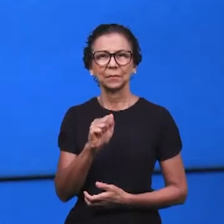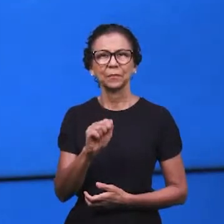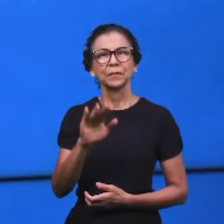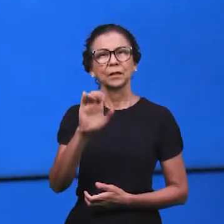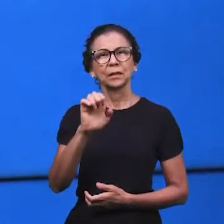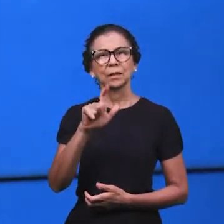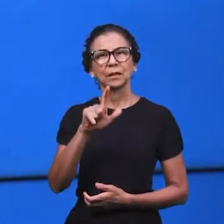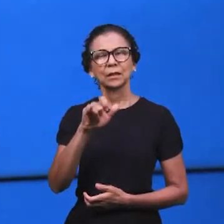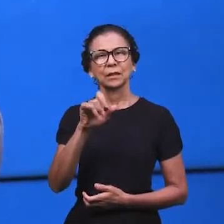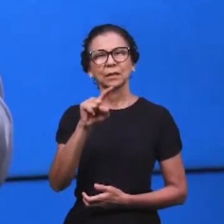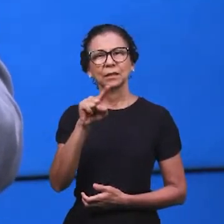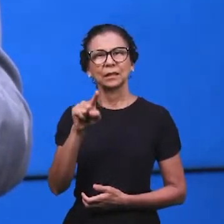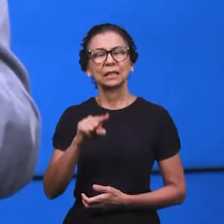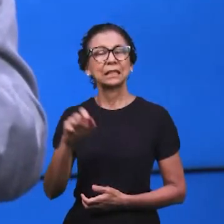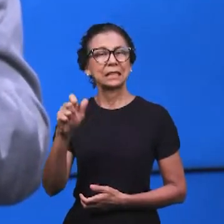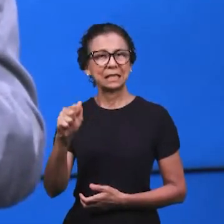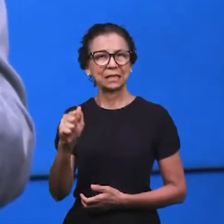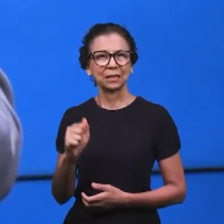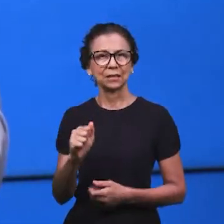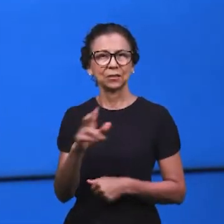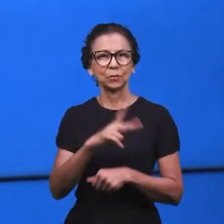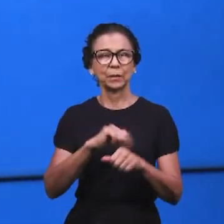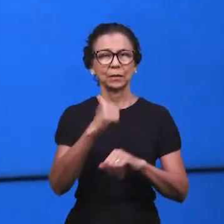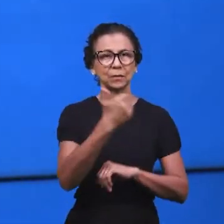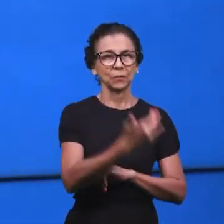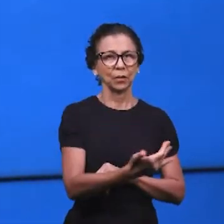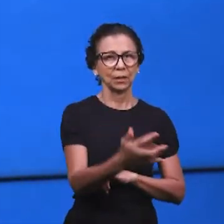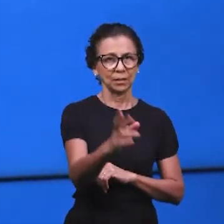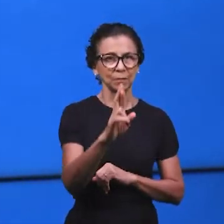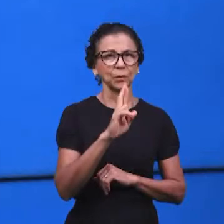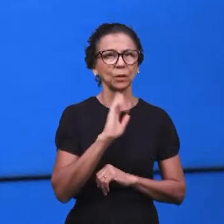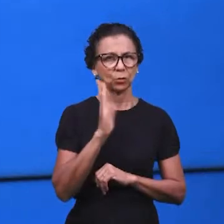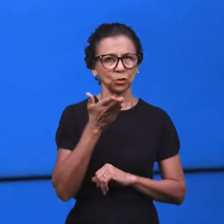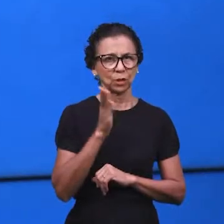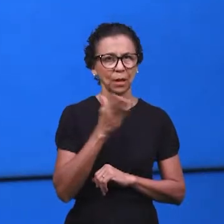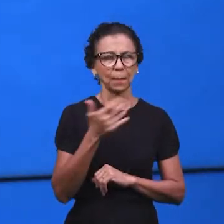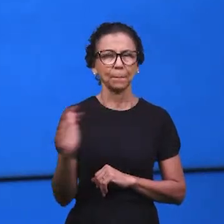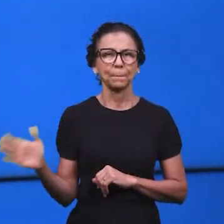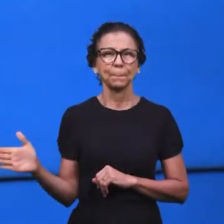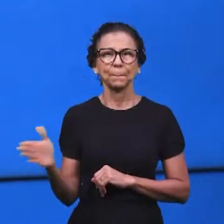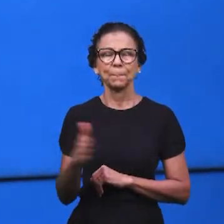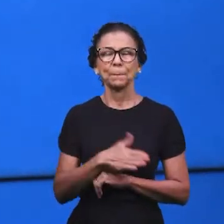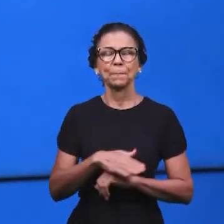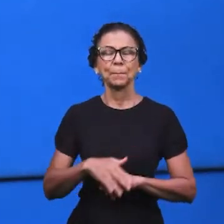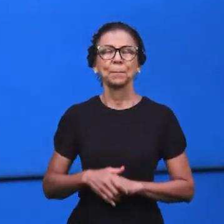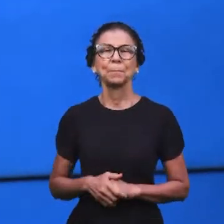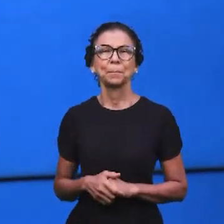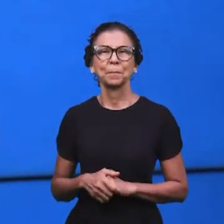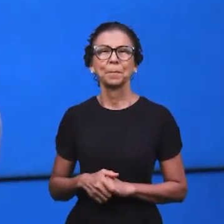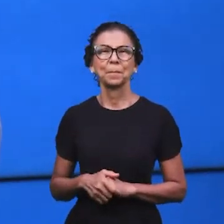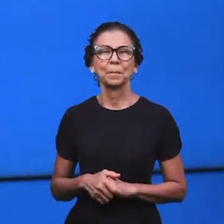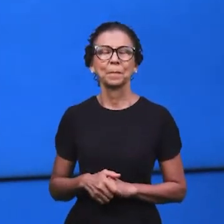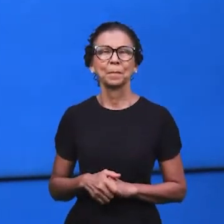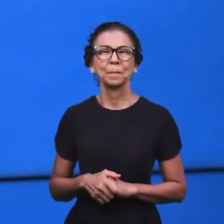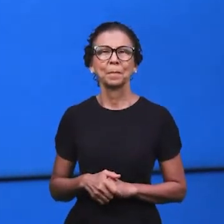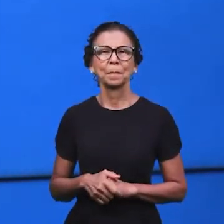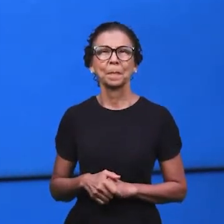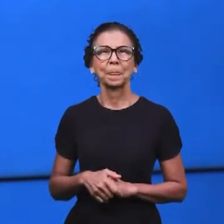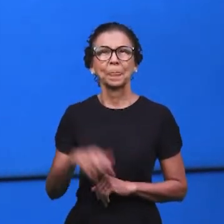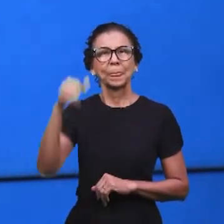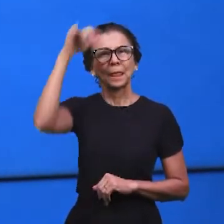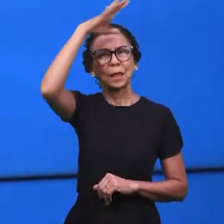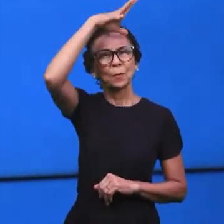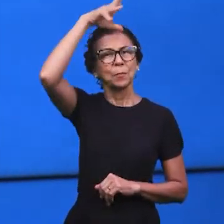que está sob a responsabilidade do pastor Charles CBM. Vamos então ao Mato Grosso, a resposta ali